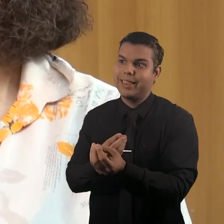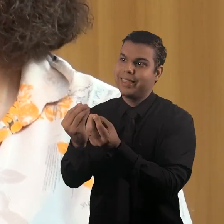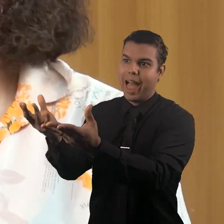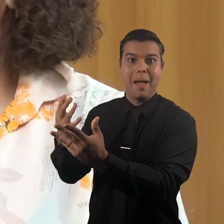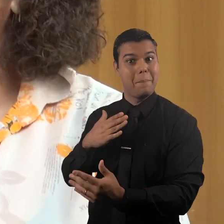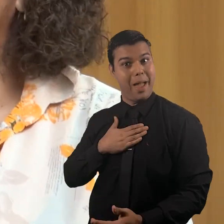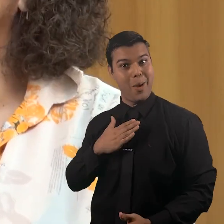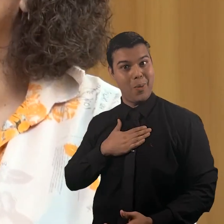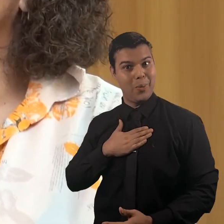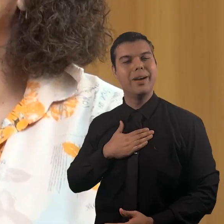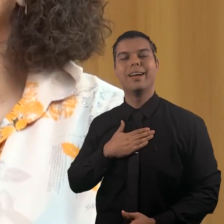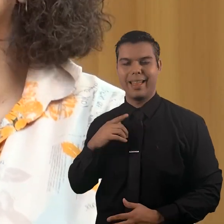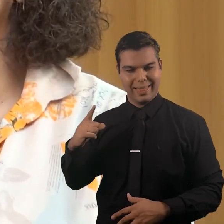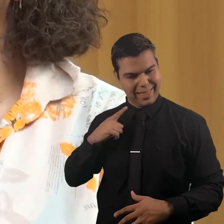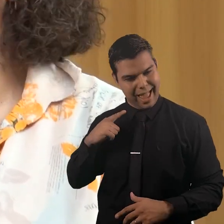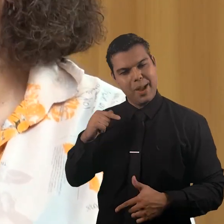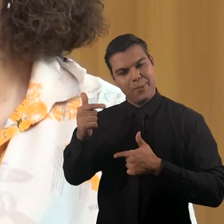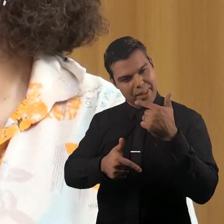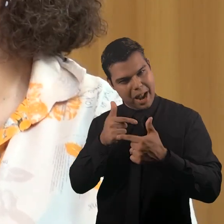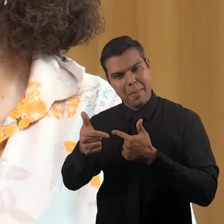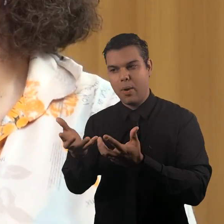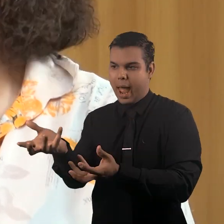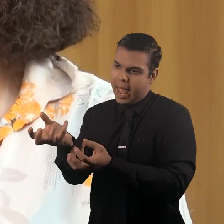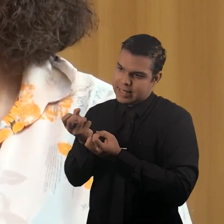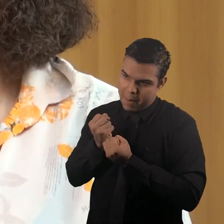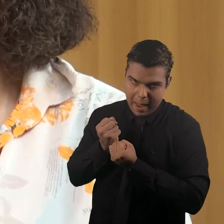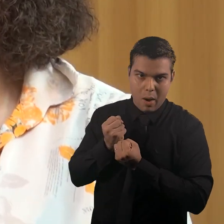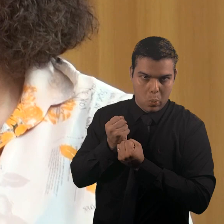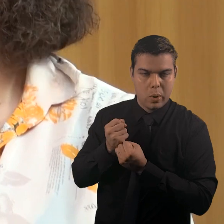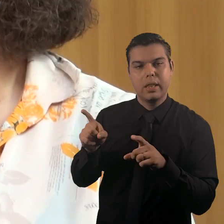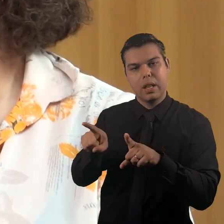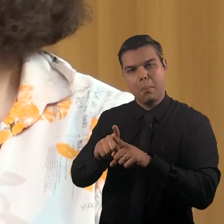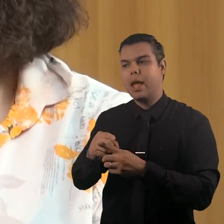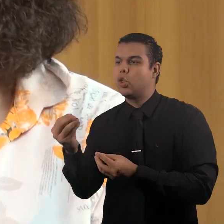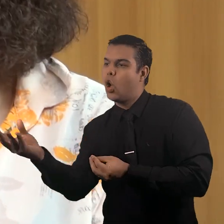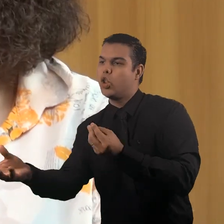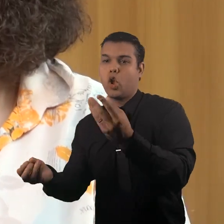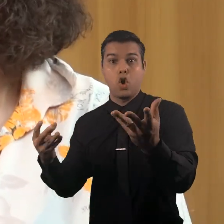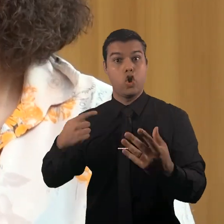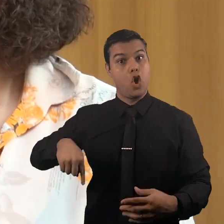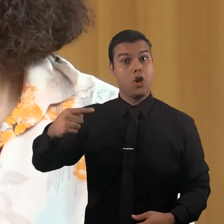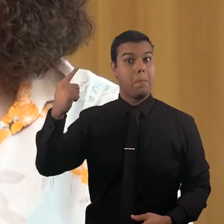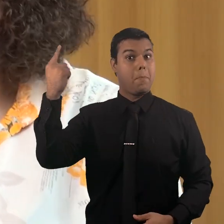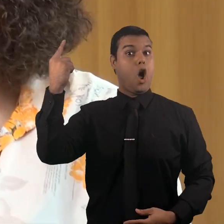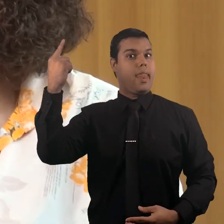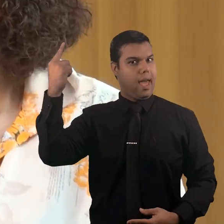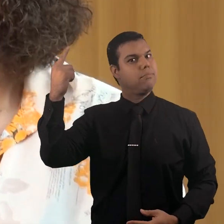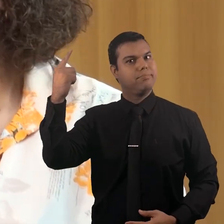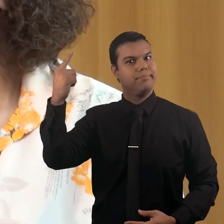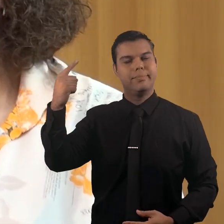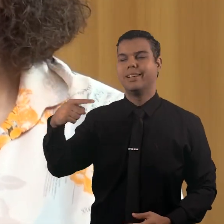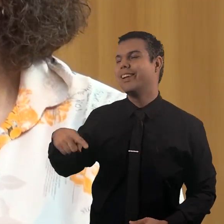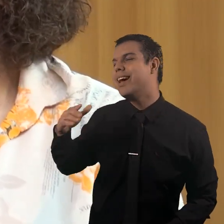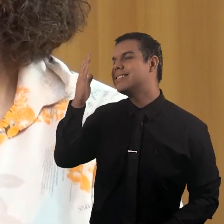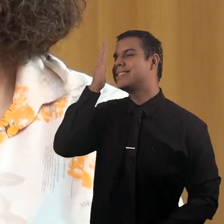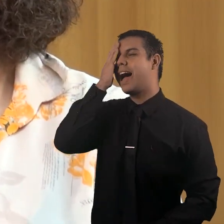fez esse trabalho, tanto de receber cabelo, quanto de doar peruca. Então, nós somos pioneiros nisso. Entendemos muito